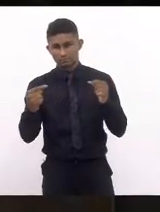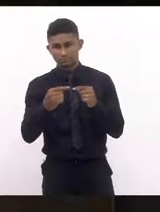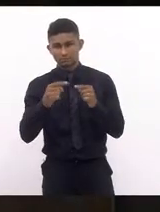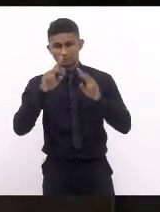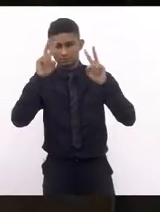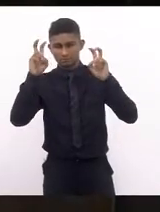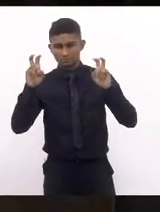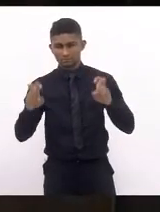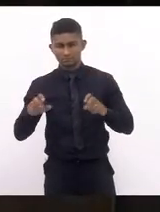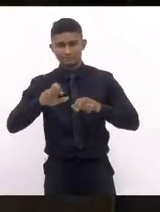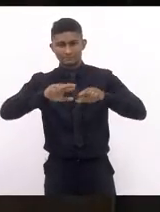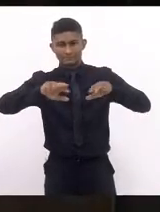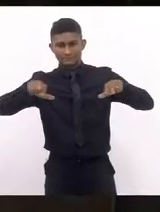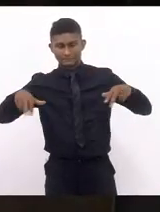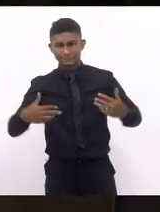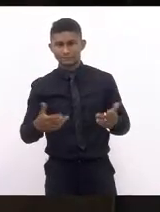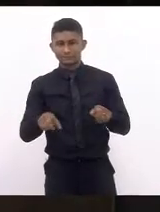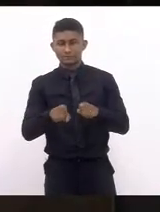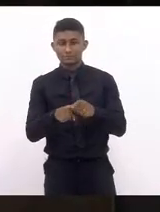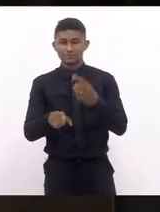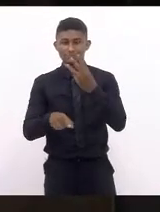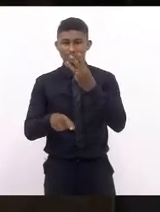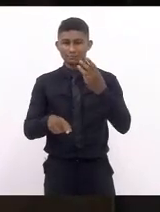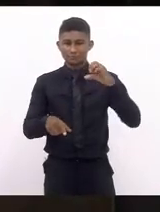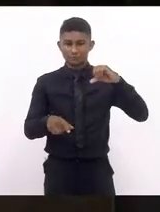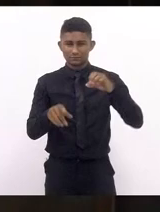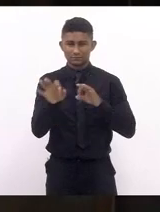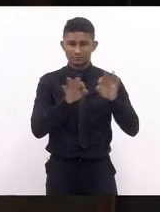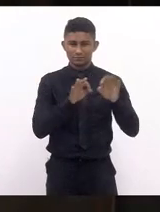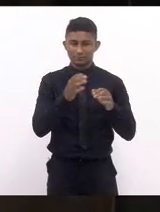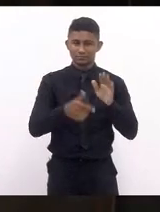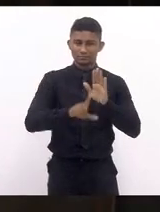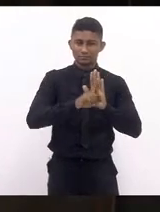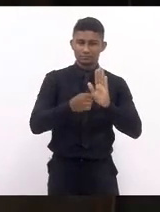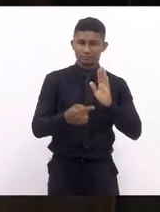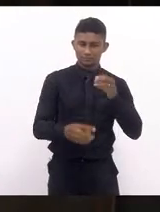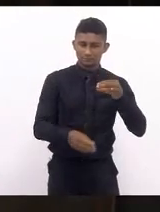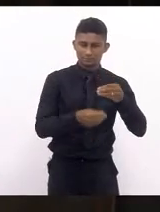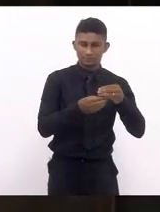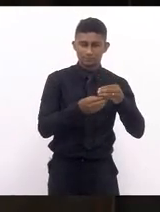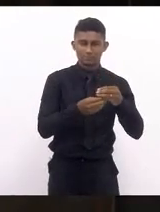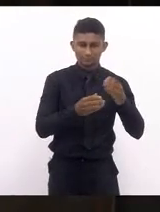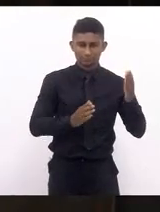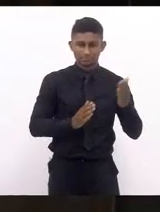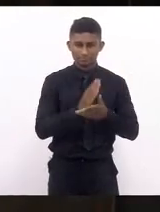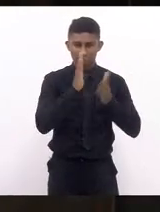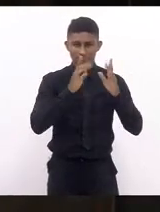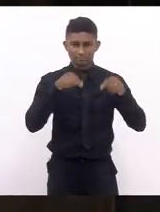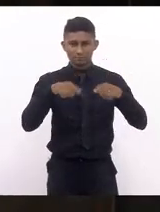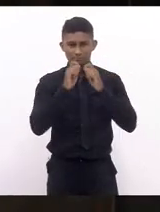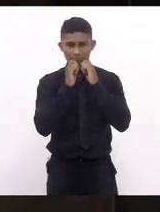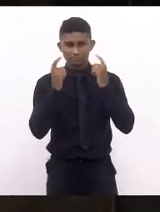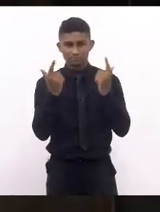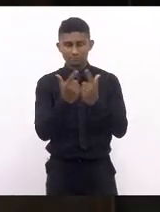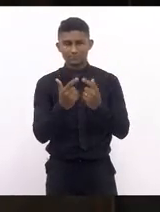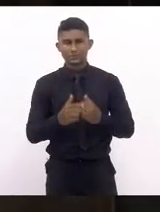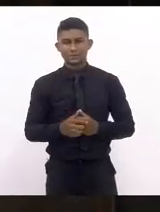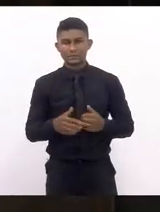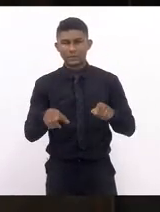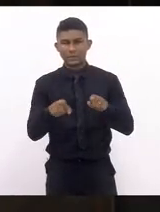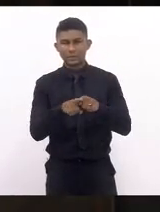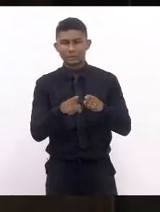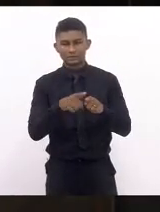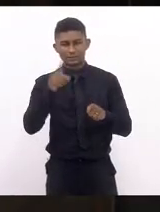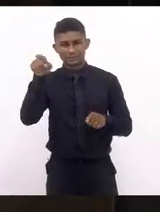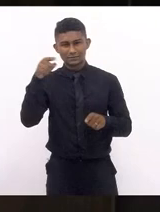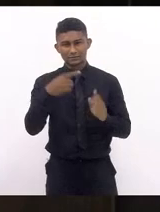mais diversos assuntos dos 339 projetos de lei projetos de lei complementar aprovados pela casa e levados